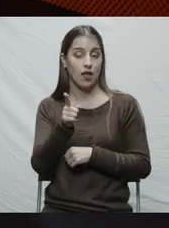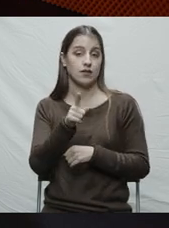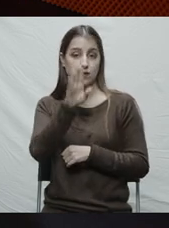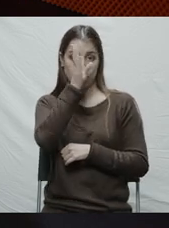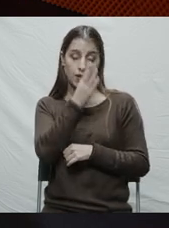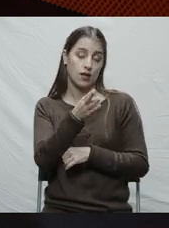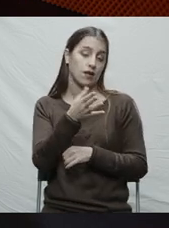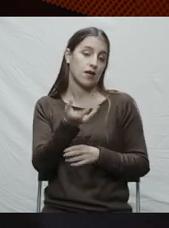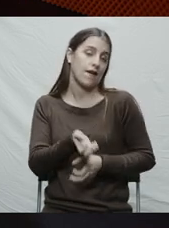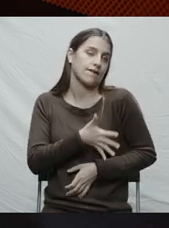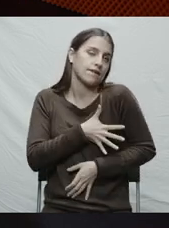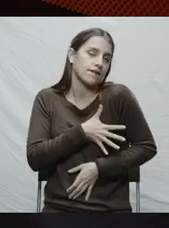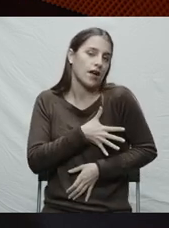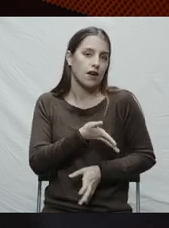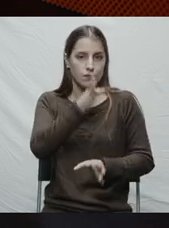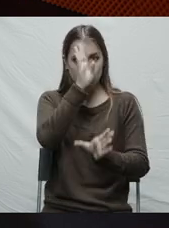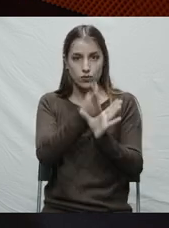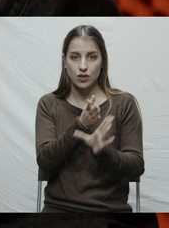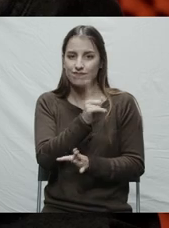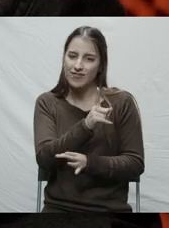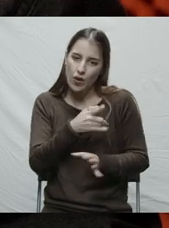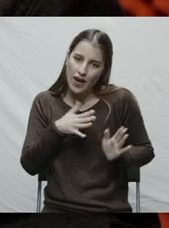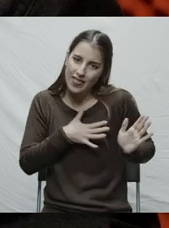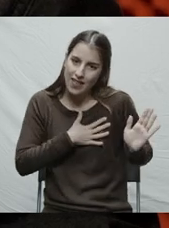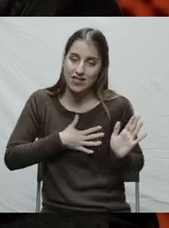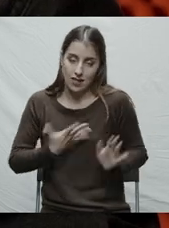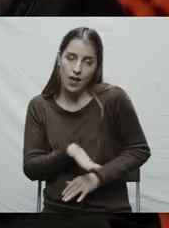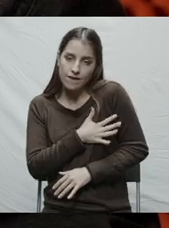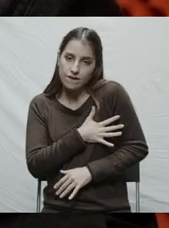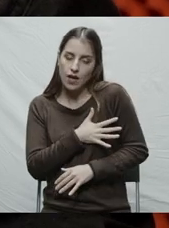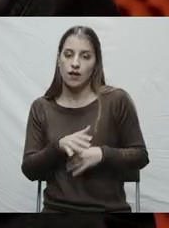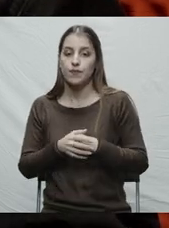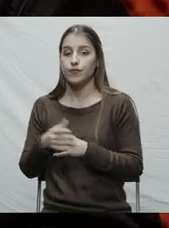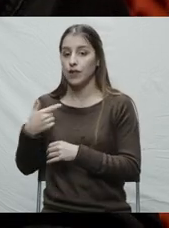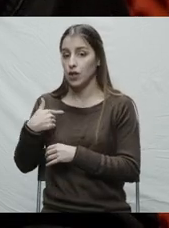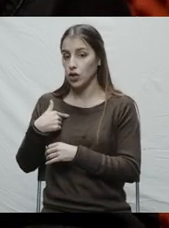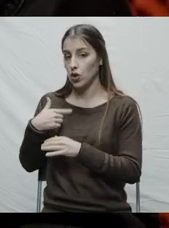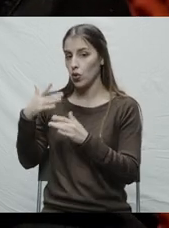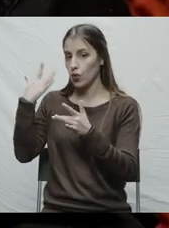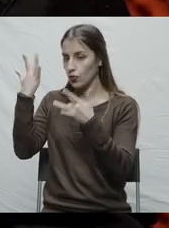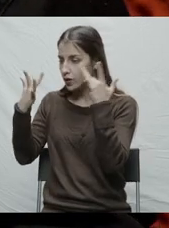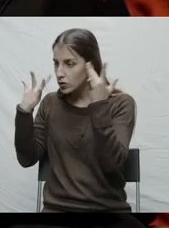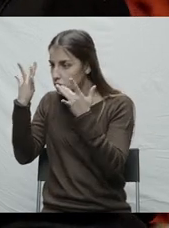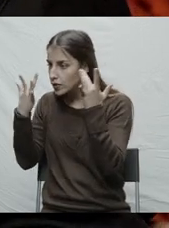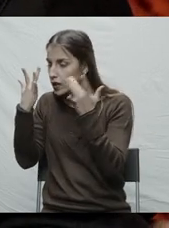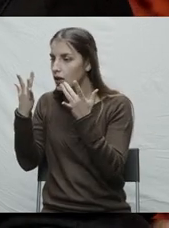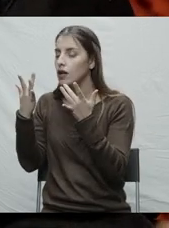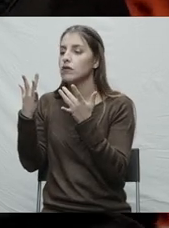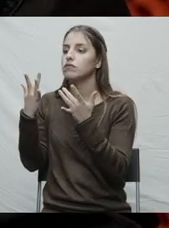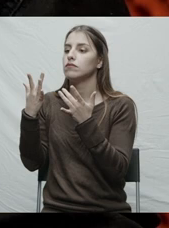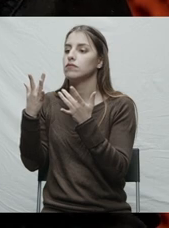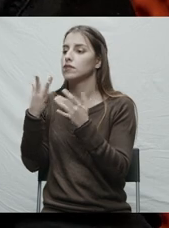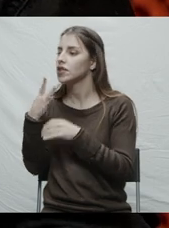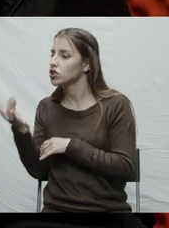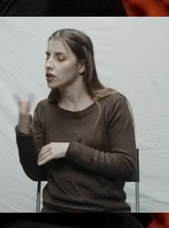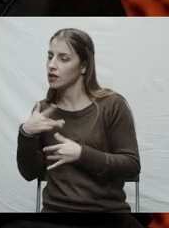dança. Uhum. E eu estava a estudar Filosofia, já depois de ter deixado Filosofia e ter estudado Teatro, estava outra vez a estudar Filosofia.